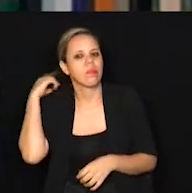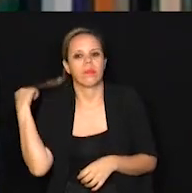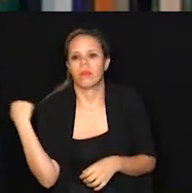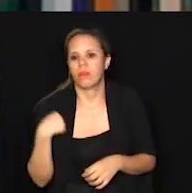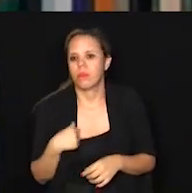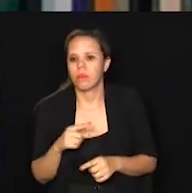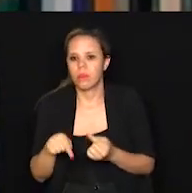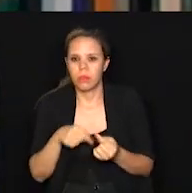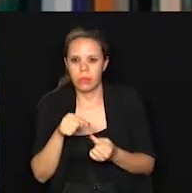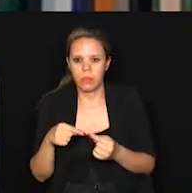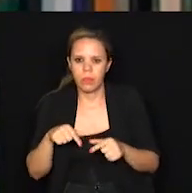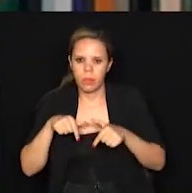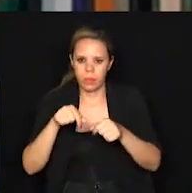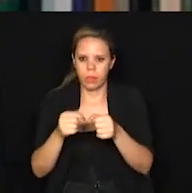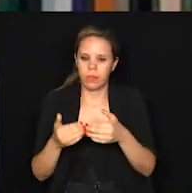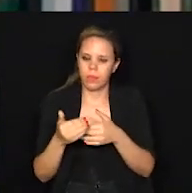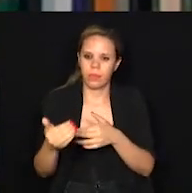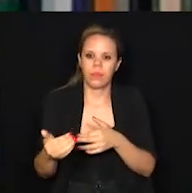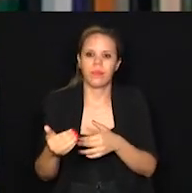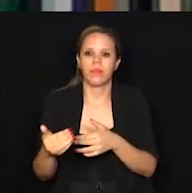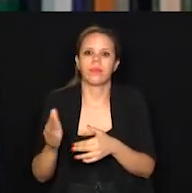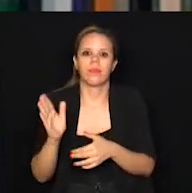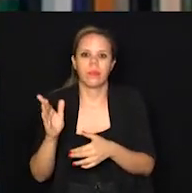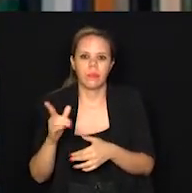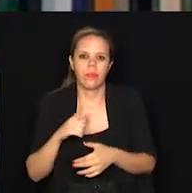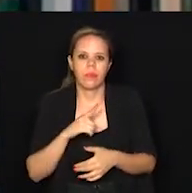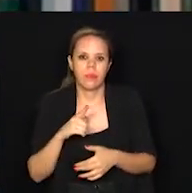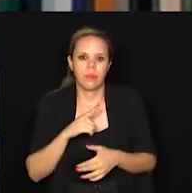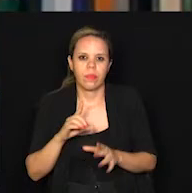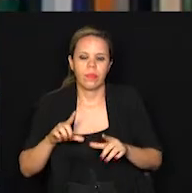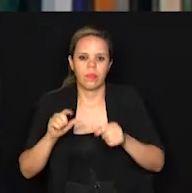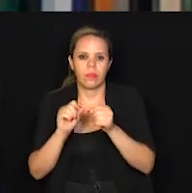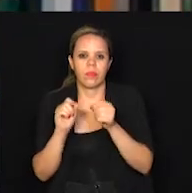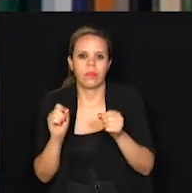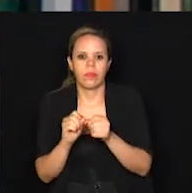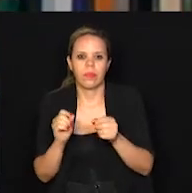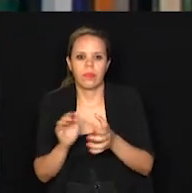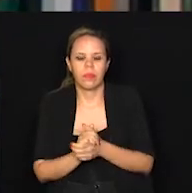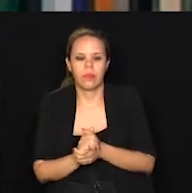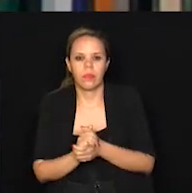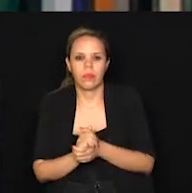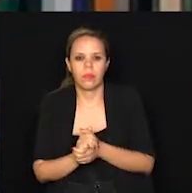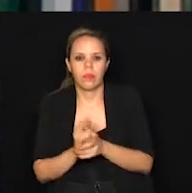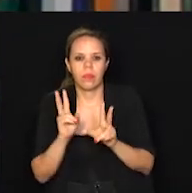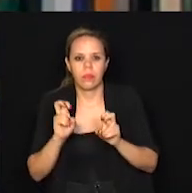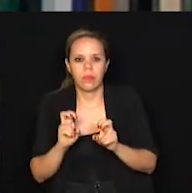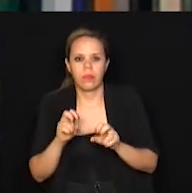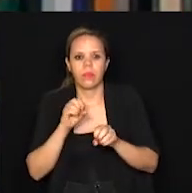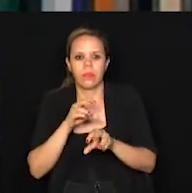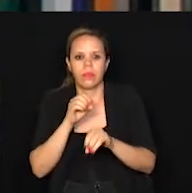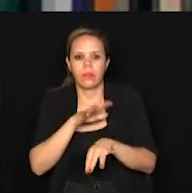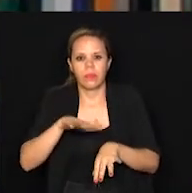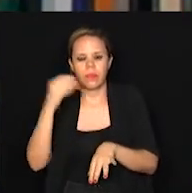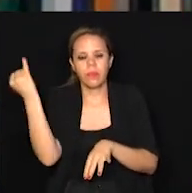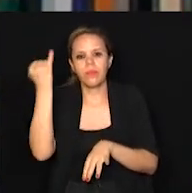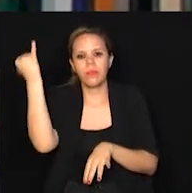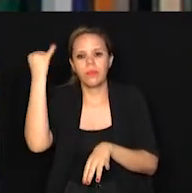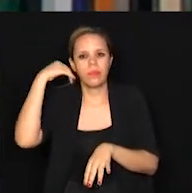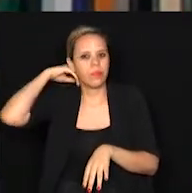da Escola Geni Rodrigues. Perfeito? Na verdade, gente, indo aqui até para a parte final,